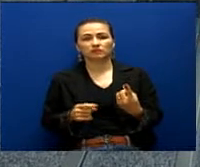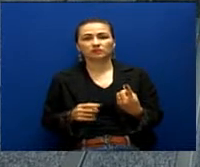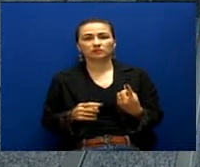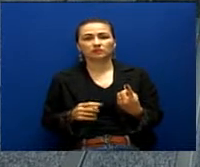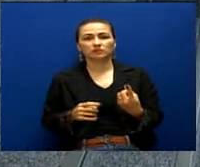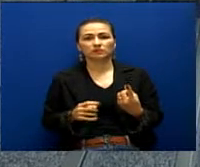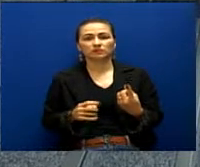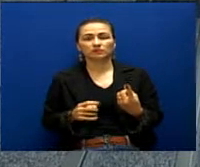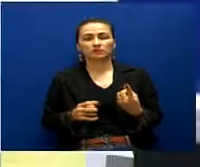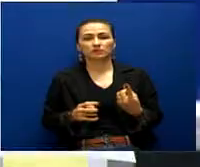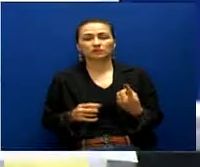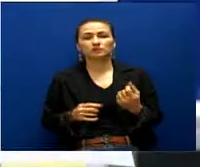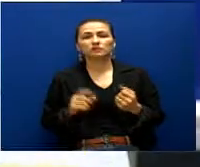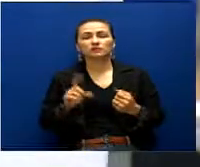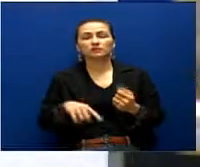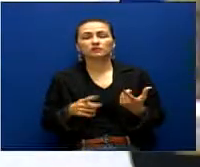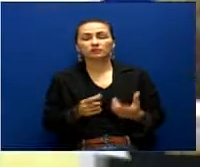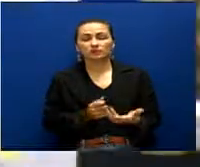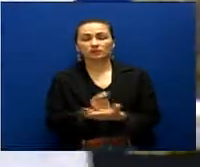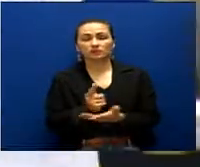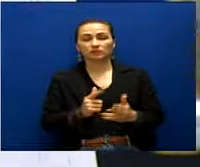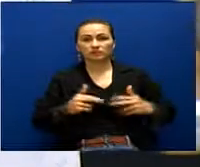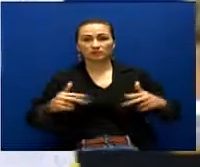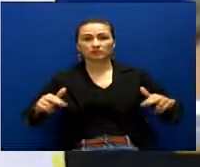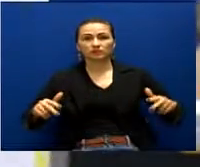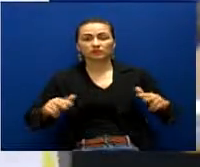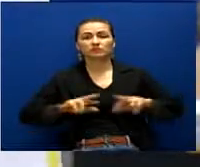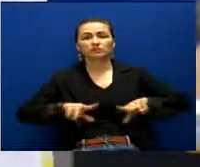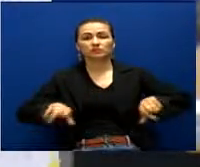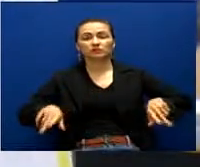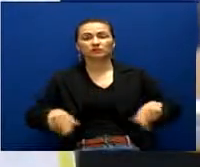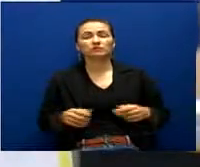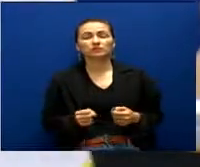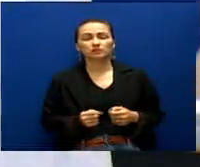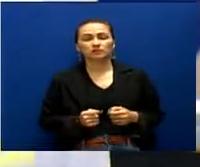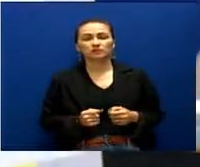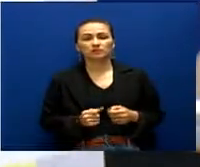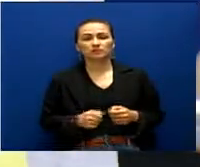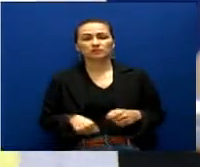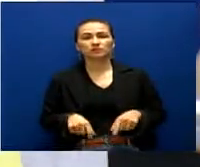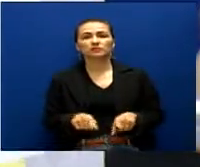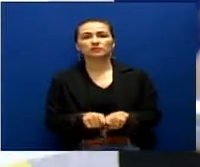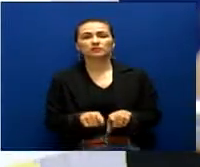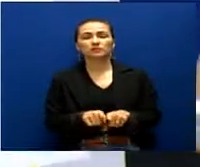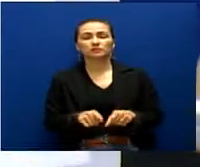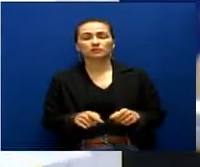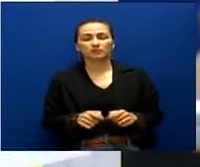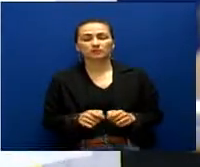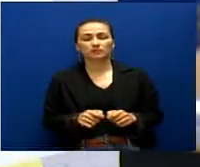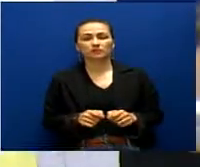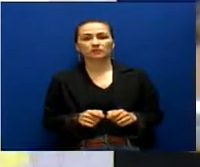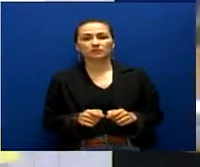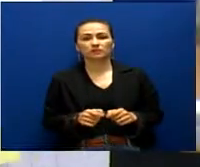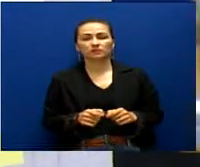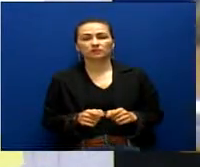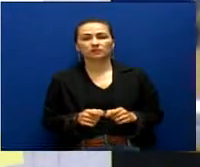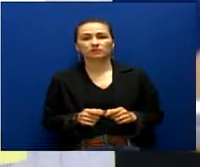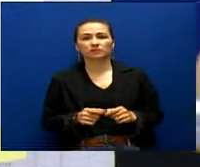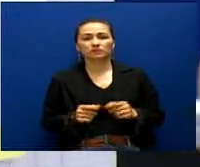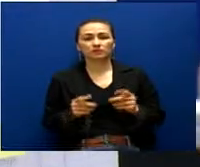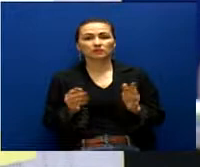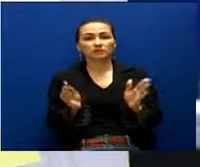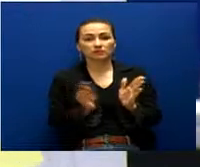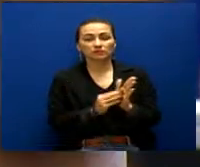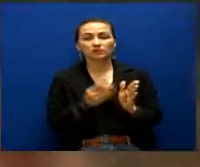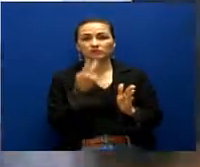de mobiliários e equipamentos, que aqui A 1002 diz é. que é escolas